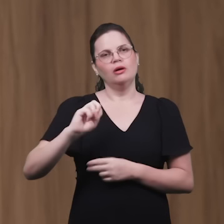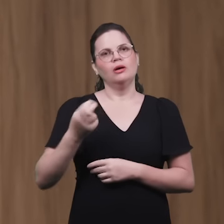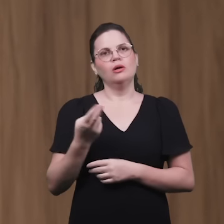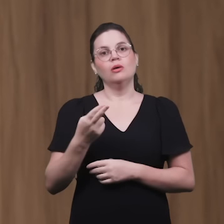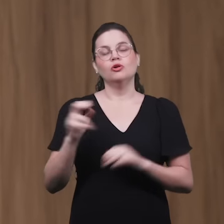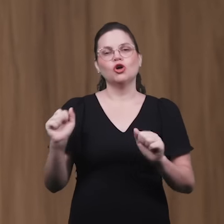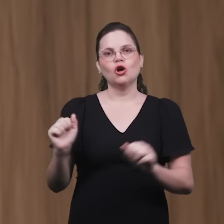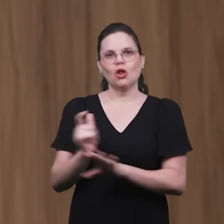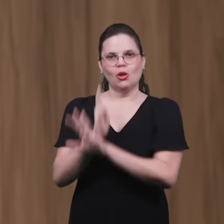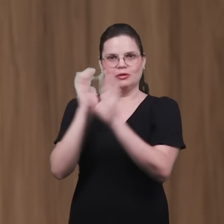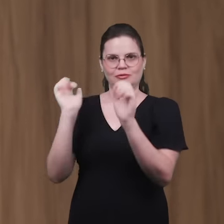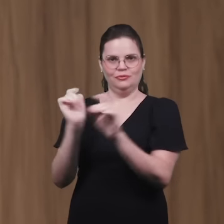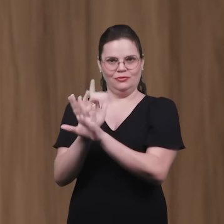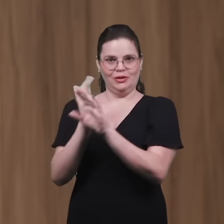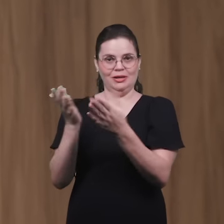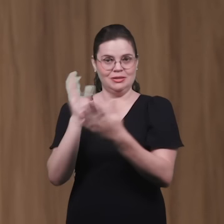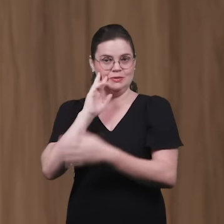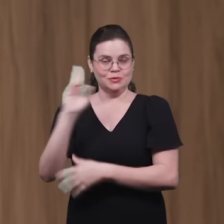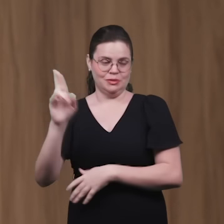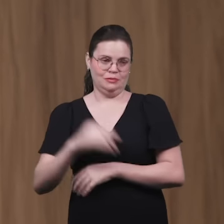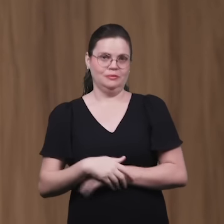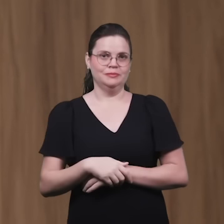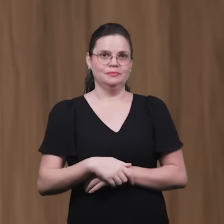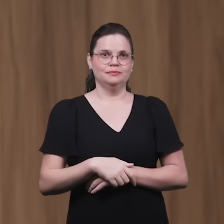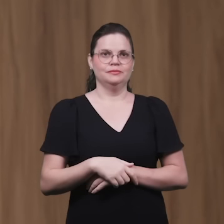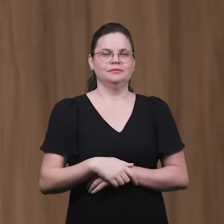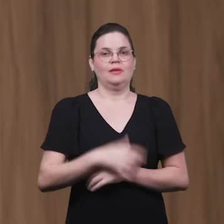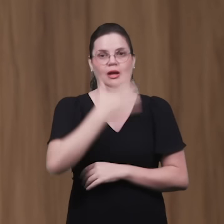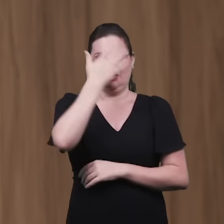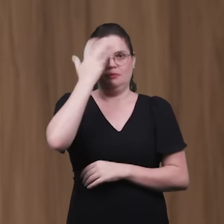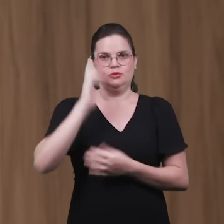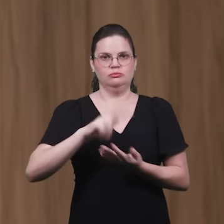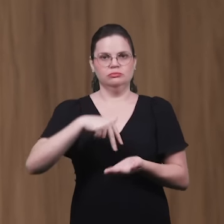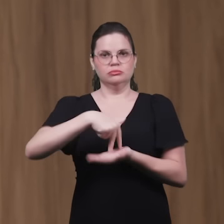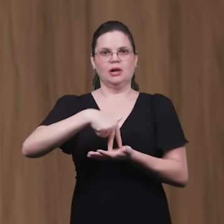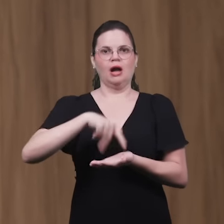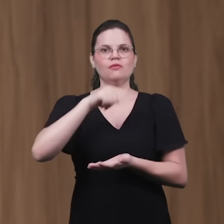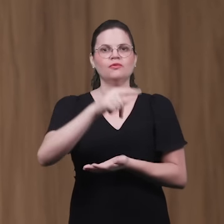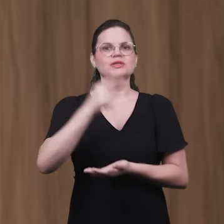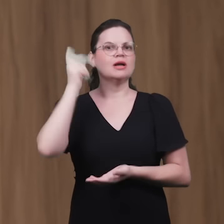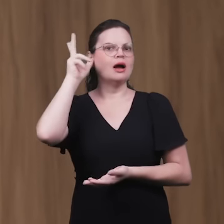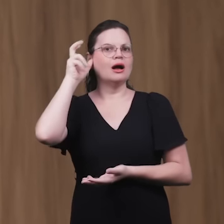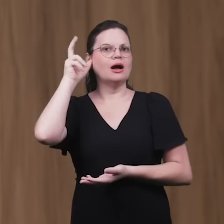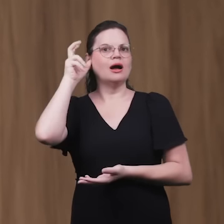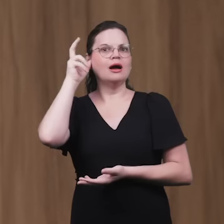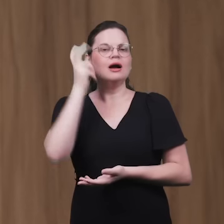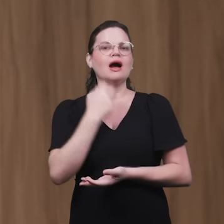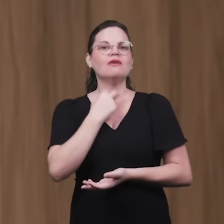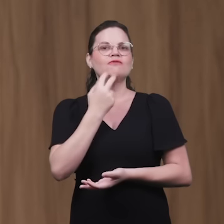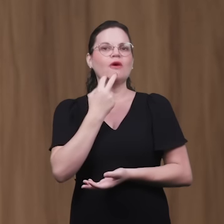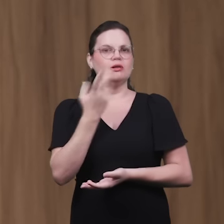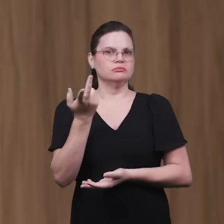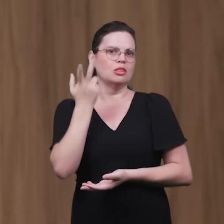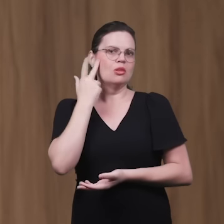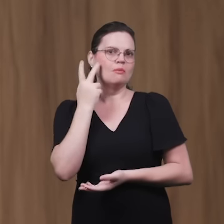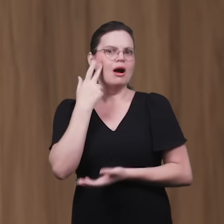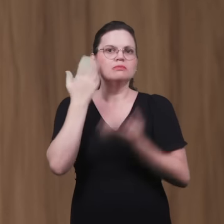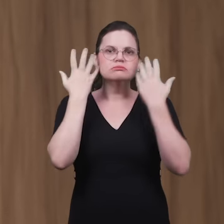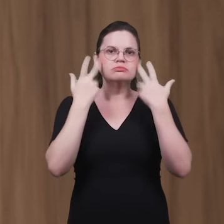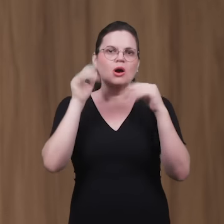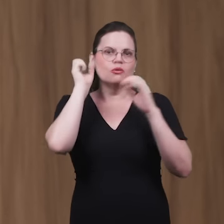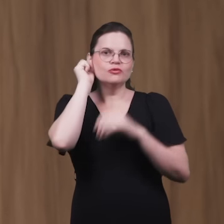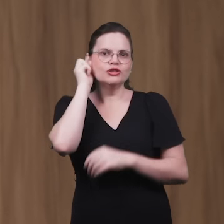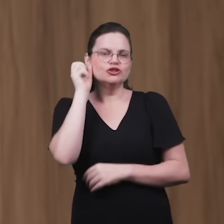uma glorificação ao Senhor. Aí uma pessoa se levanta, você ouve a voz daquela pessoa. Aí é natural que, por uma questão